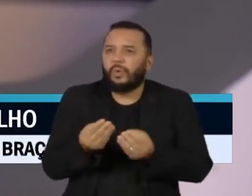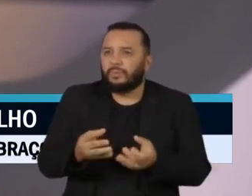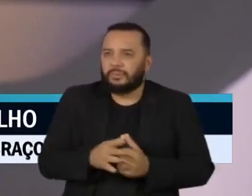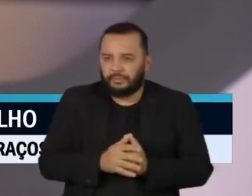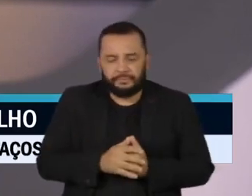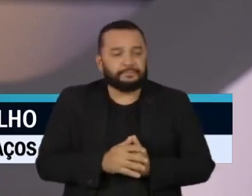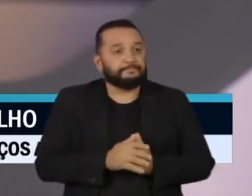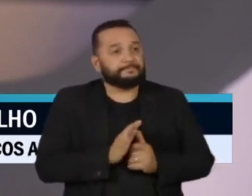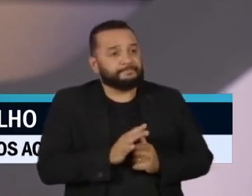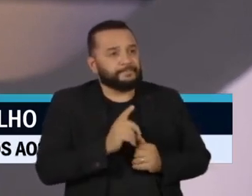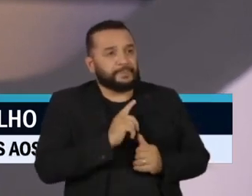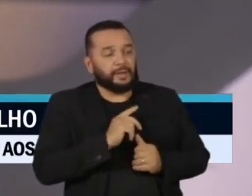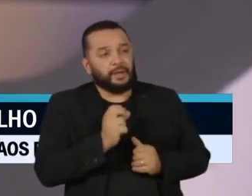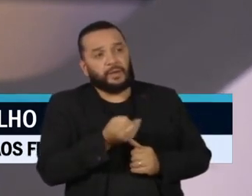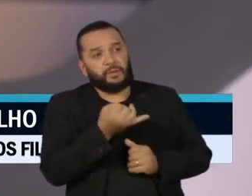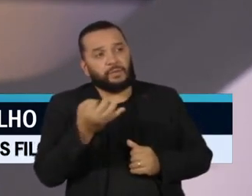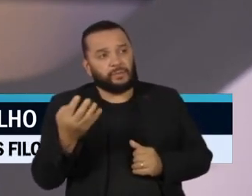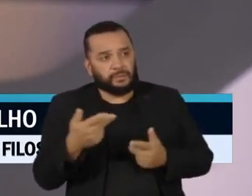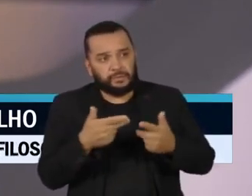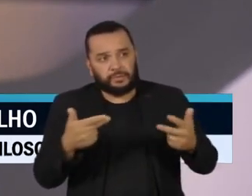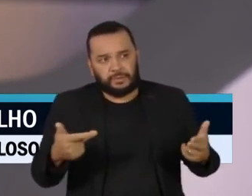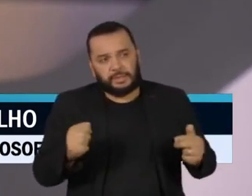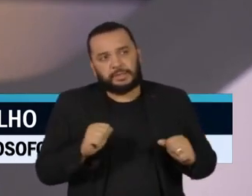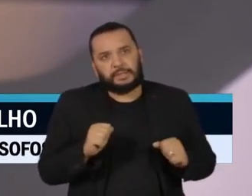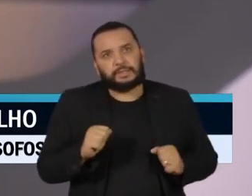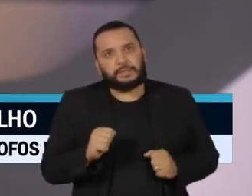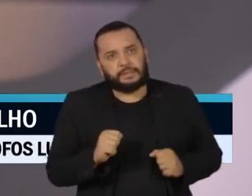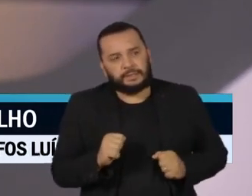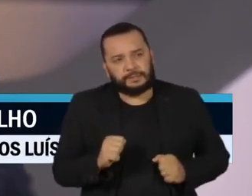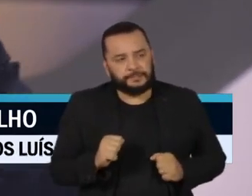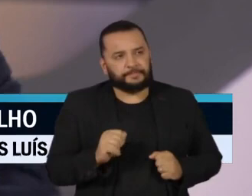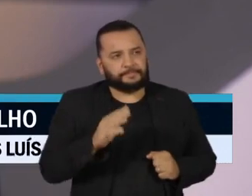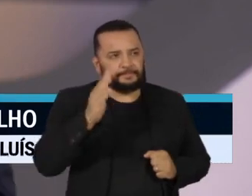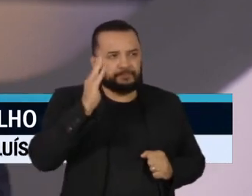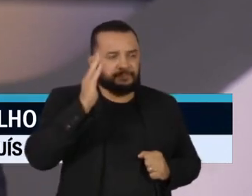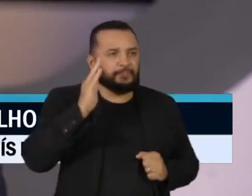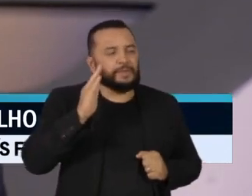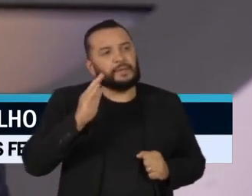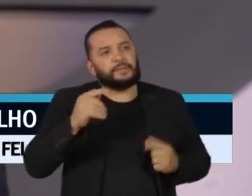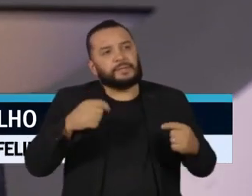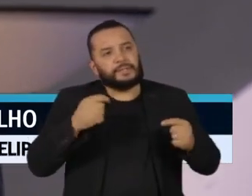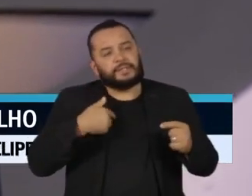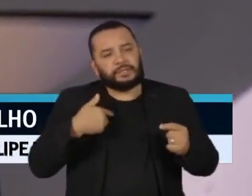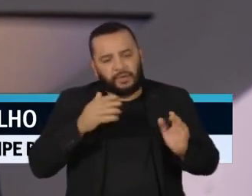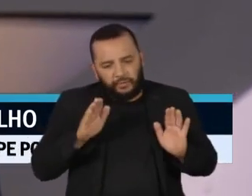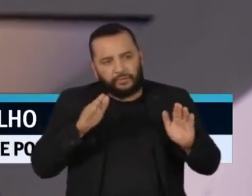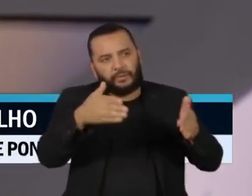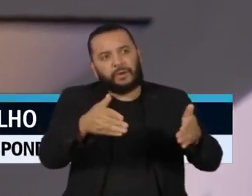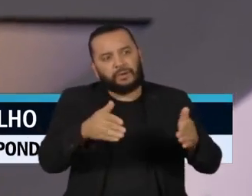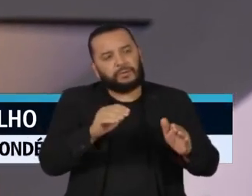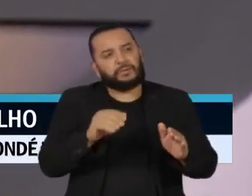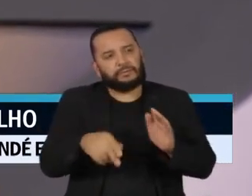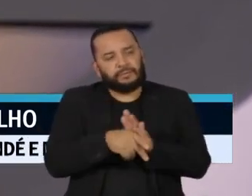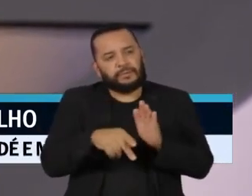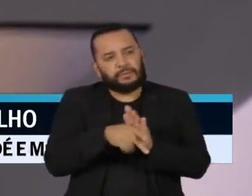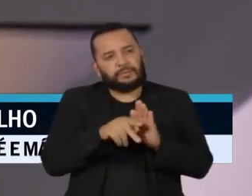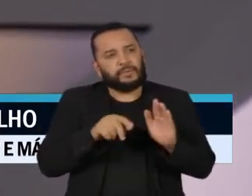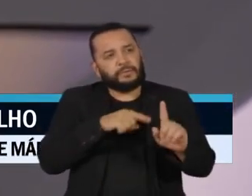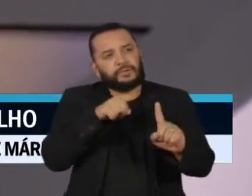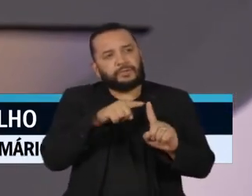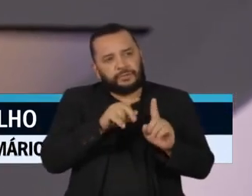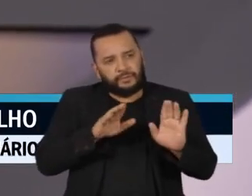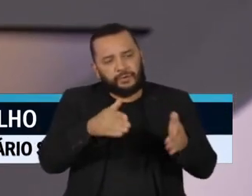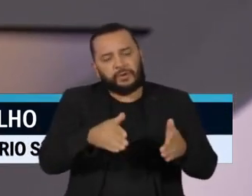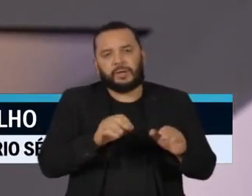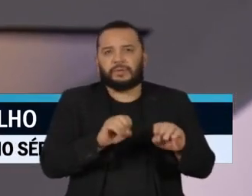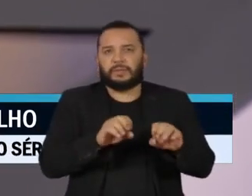né? Primeiro, a menos que você mudasse o foco da educação. O que eu quero dizer com mudar o foco da educação de crianças? Que o